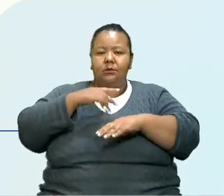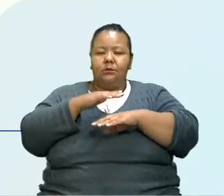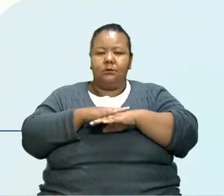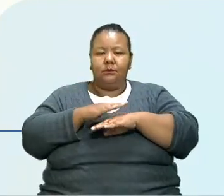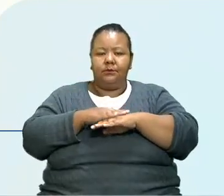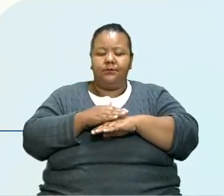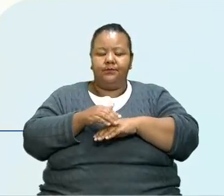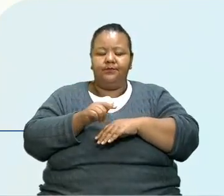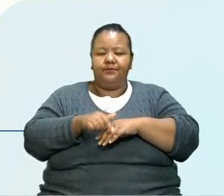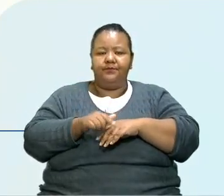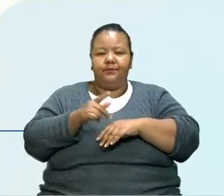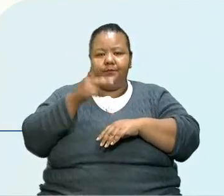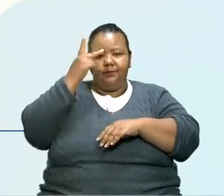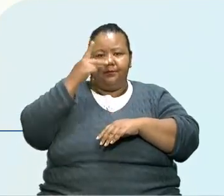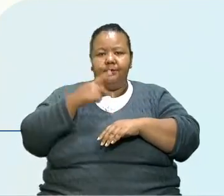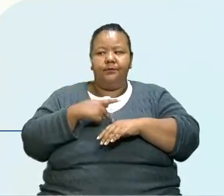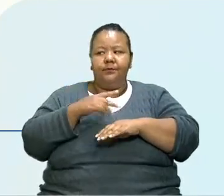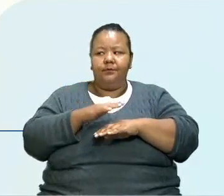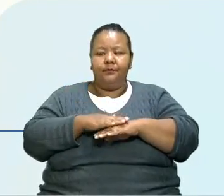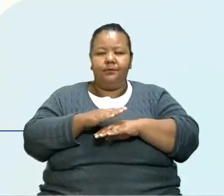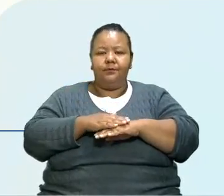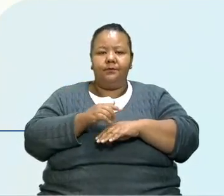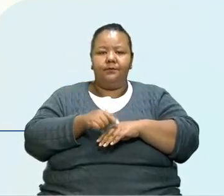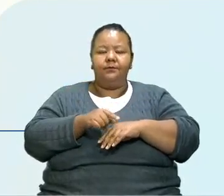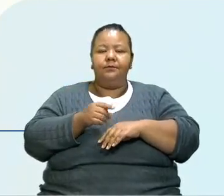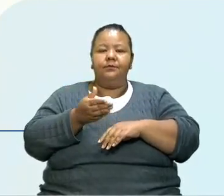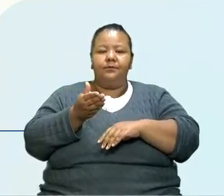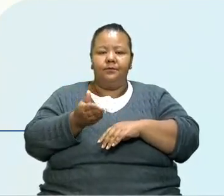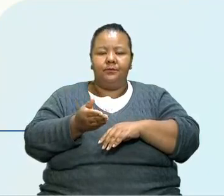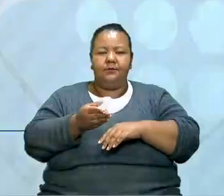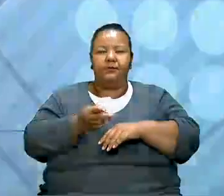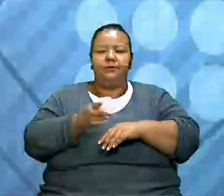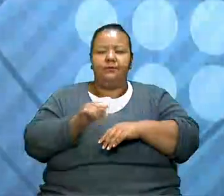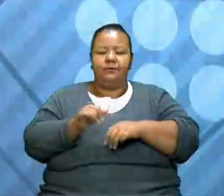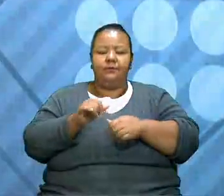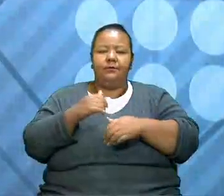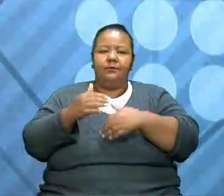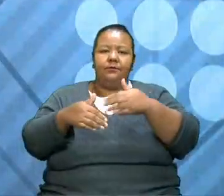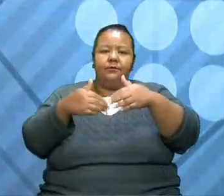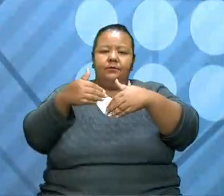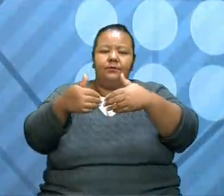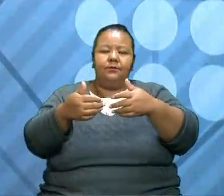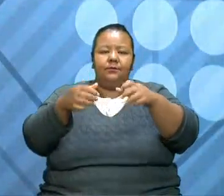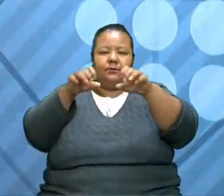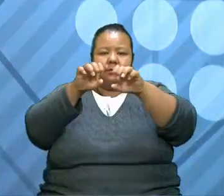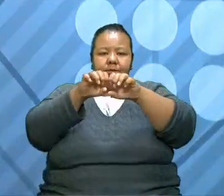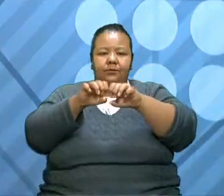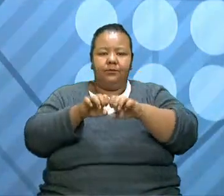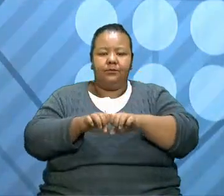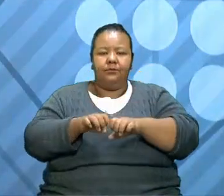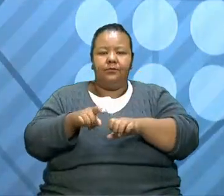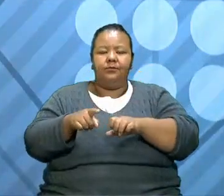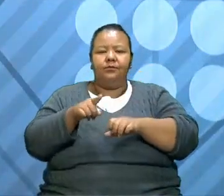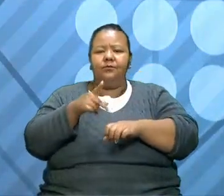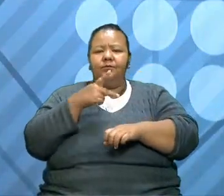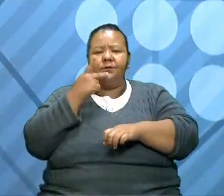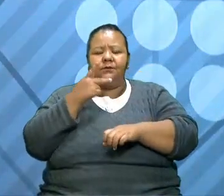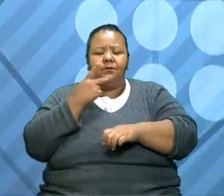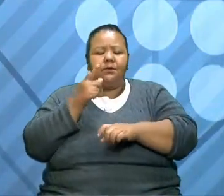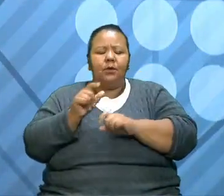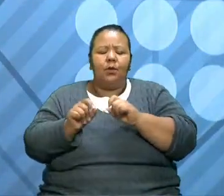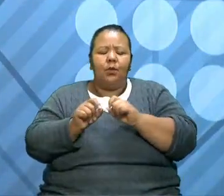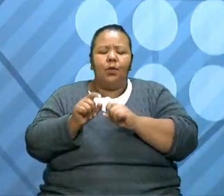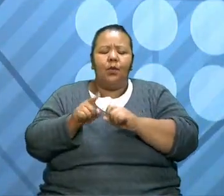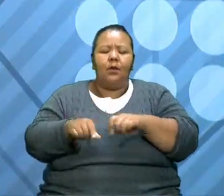partir dessa autonomia, que você vai desenvolver essas estruturas. Aí você me pergunta, Sus, mas qual é